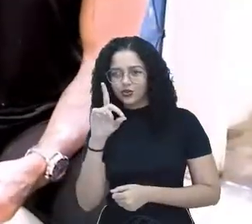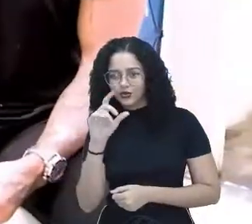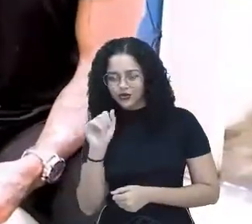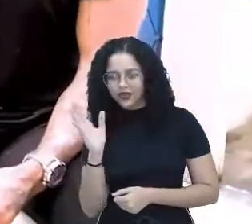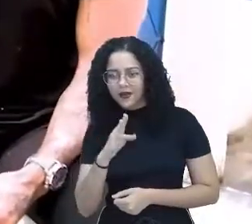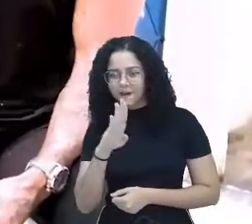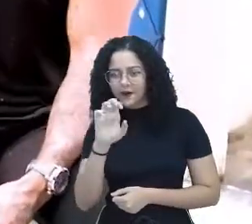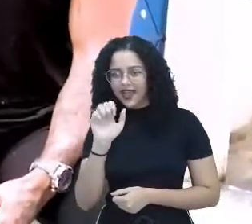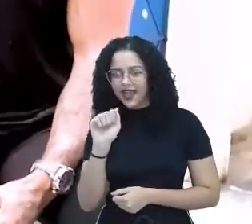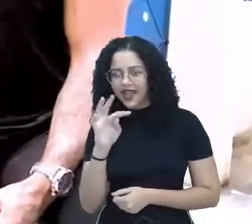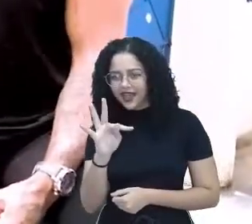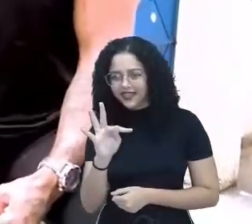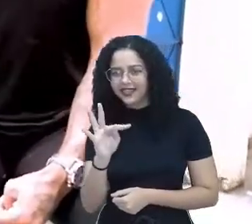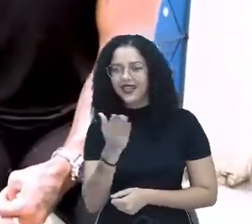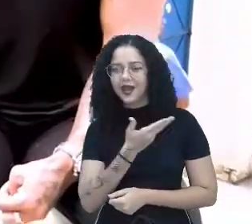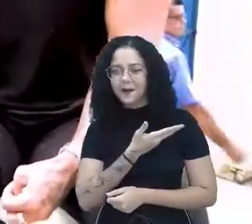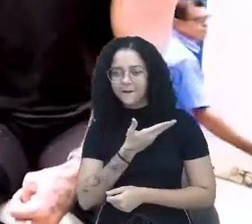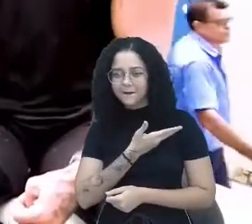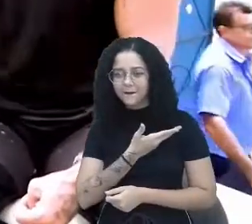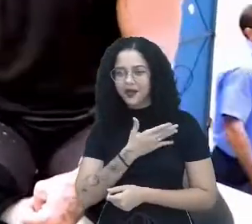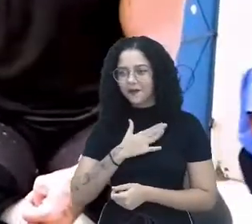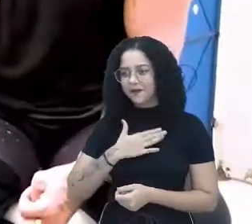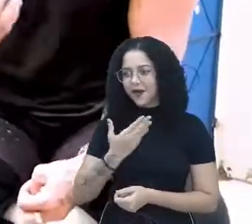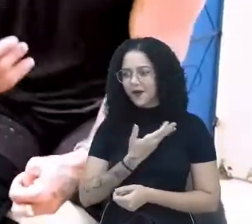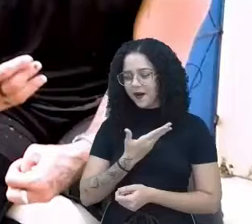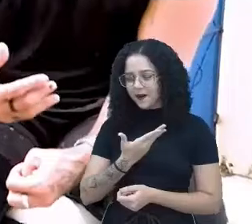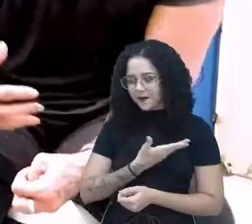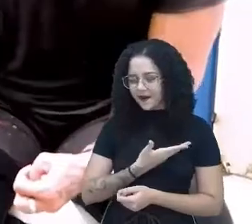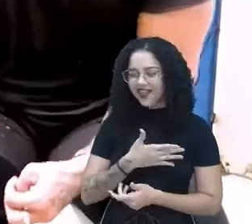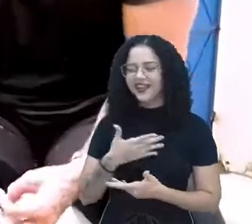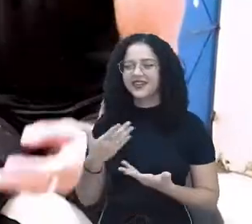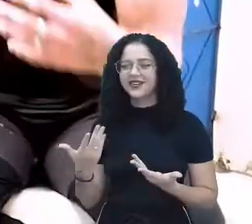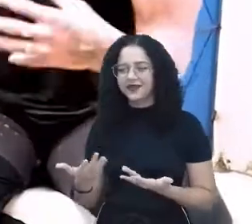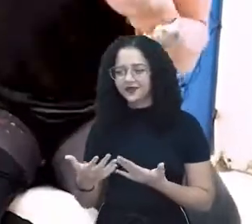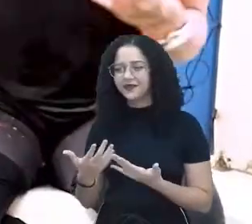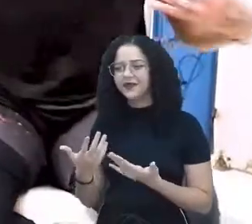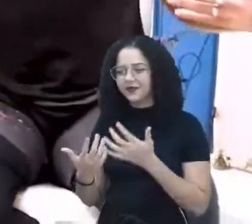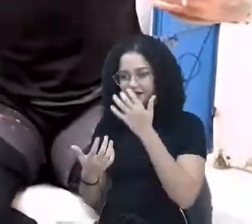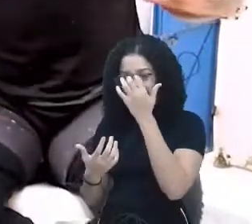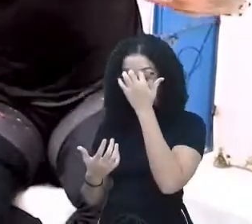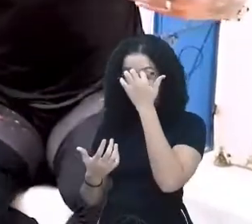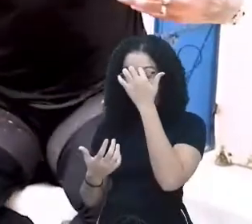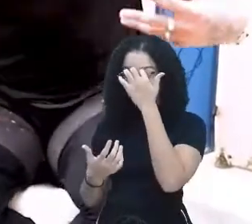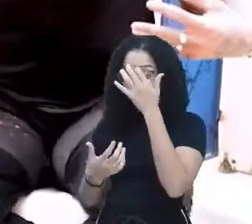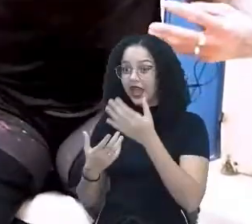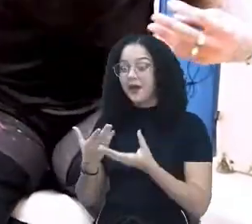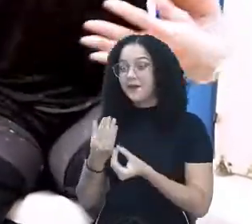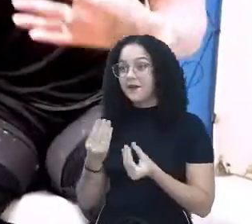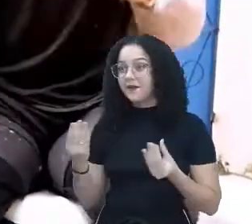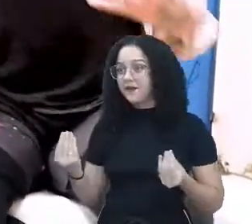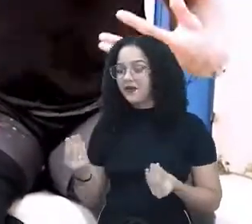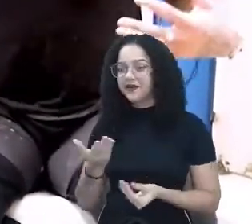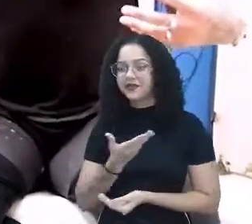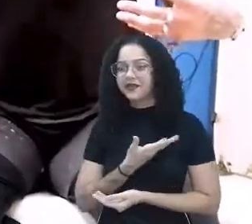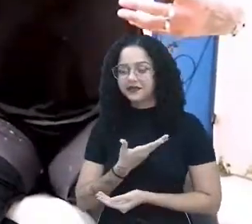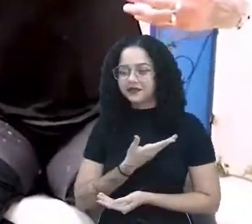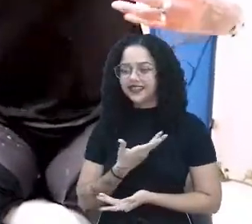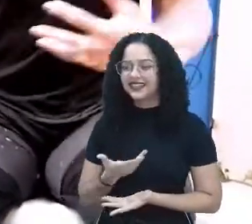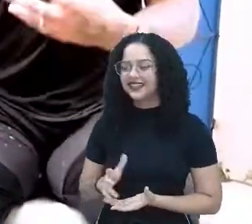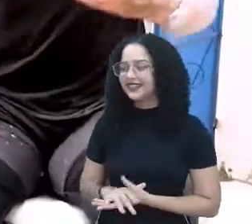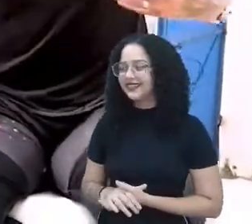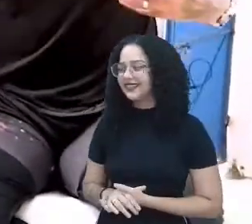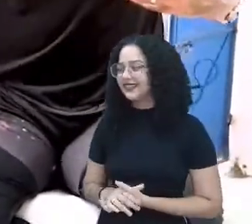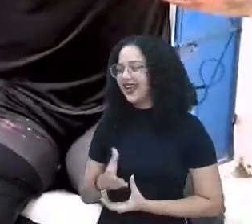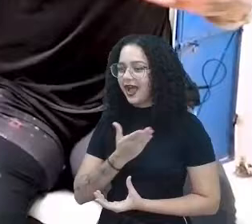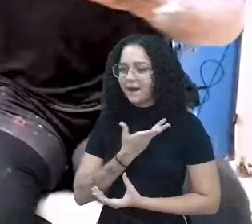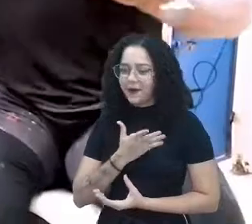Isso. a amiga do meu amigo Pedro Veda. Tipo assim, amiga do meu amigo. Muito minha Duda Beat. Vai mesmo, né? Assim,